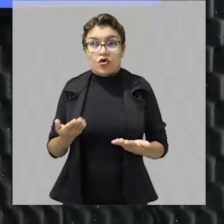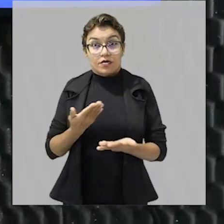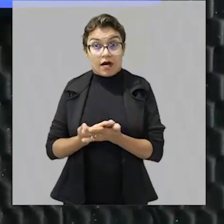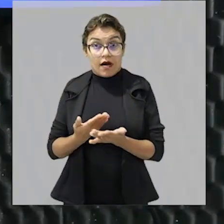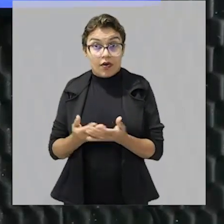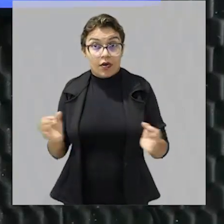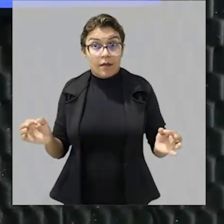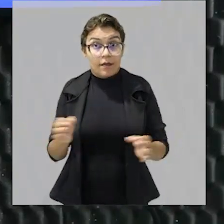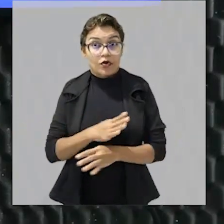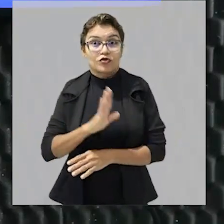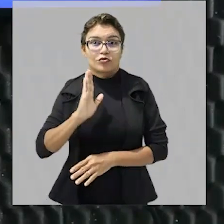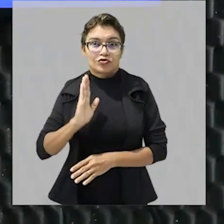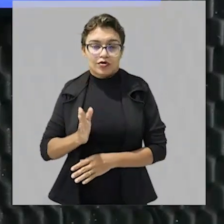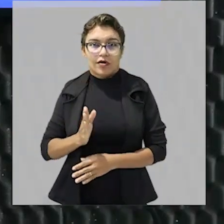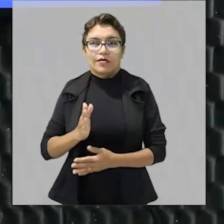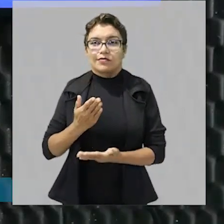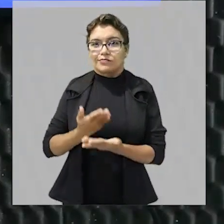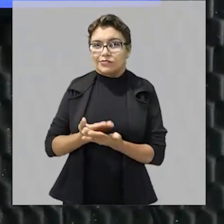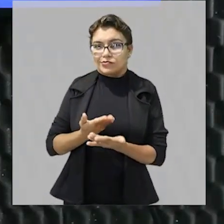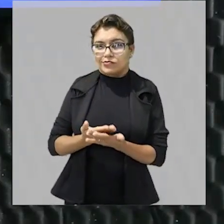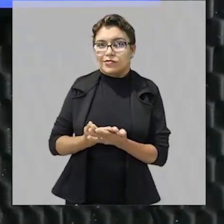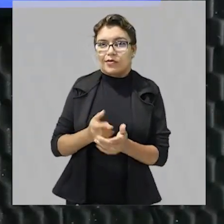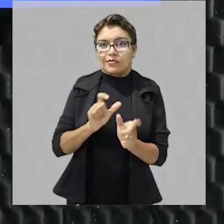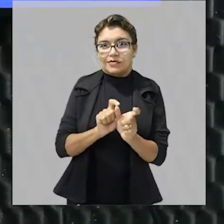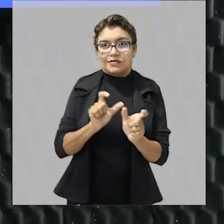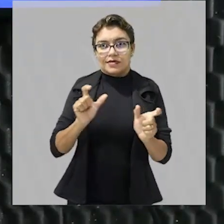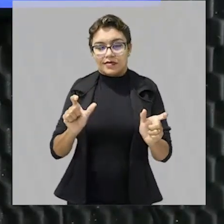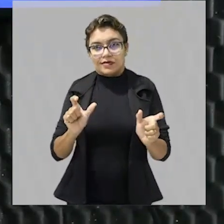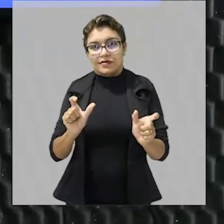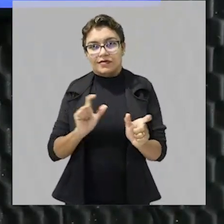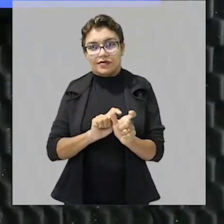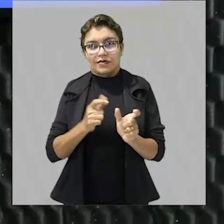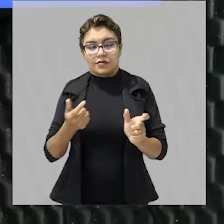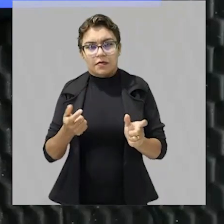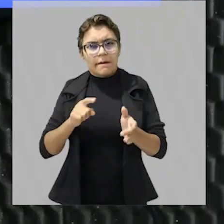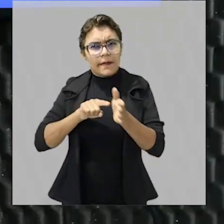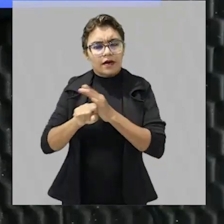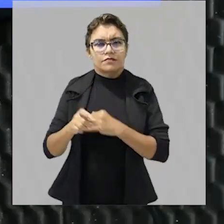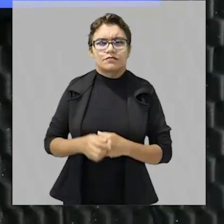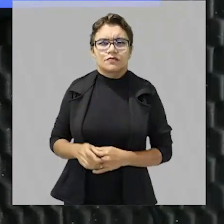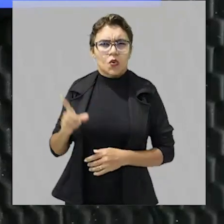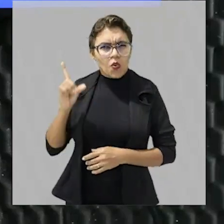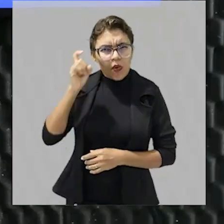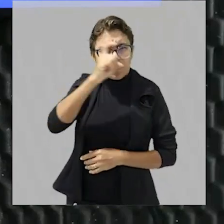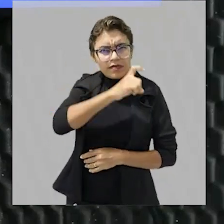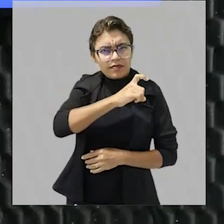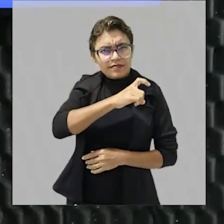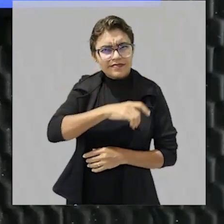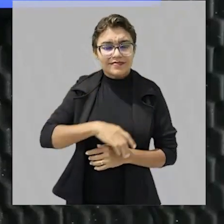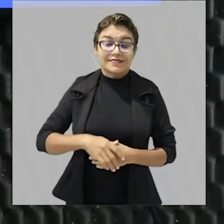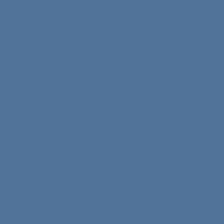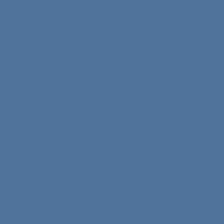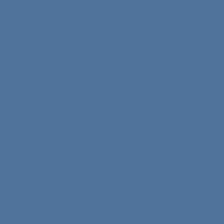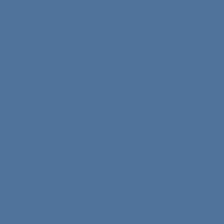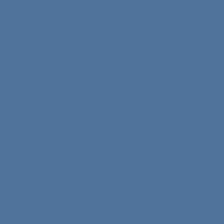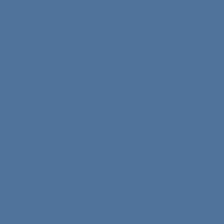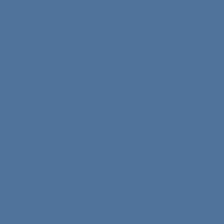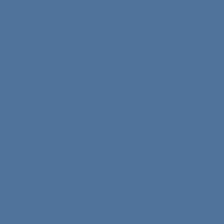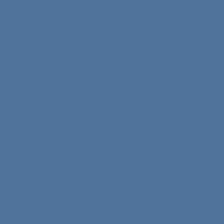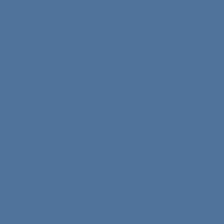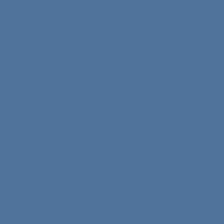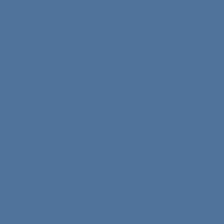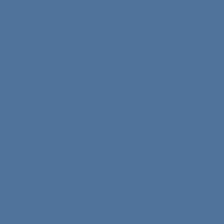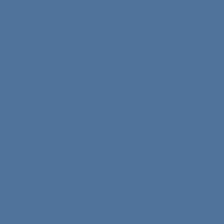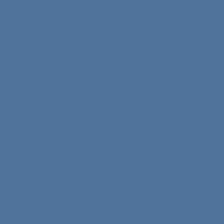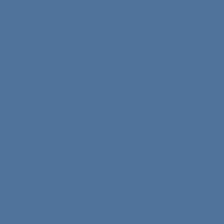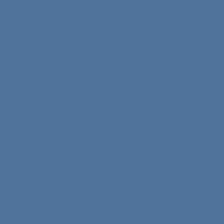enquetes de internet. Letra C, o enredo conta com a dupla Rodrigo e Miguel. Letra D, o autor Rodrigo deverá participar de todos os filmes